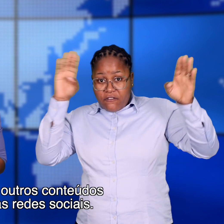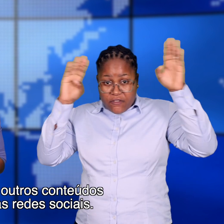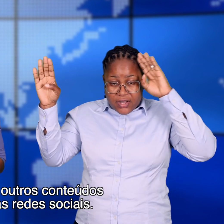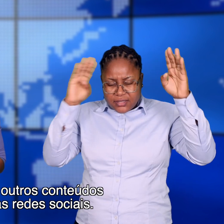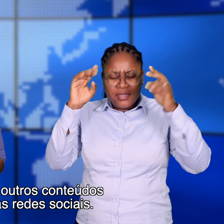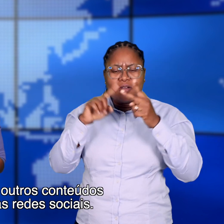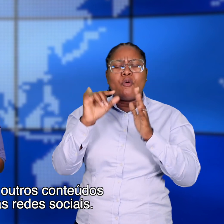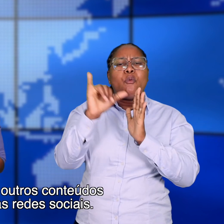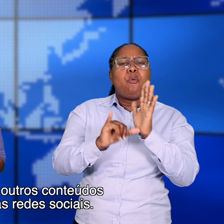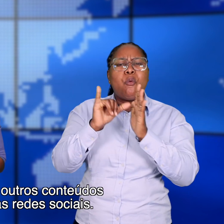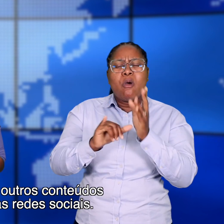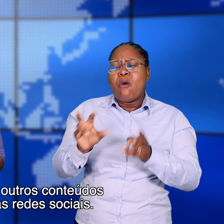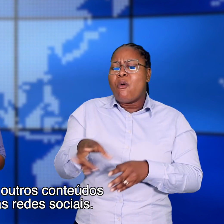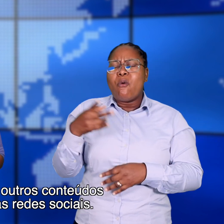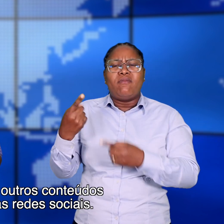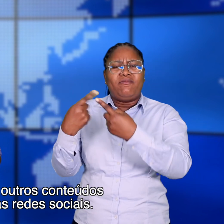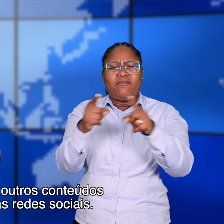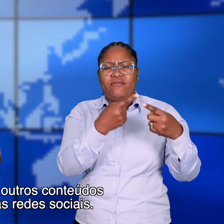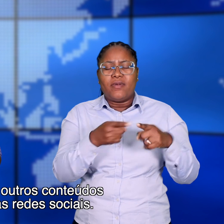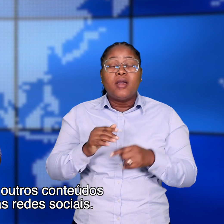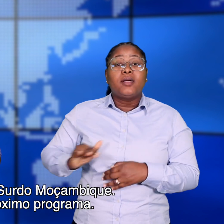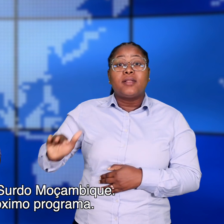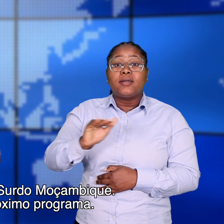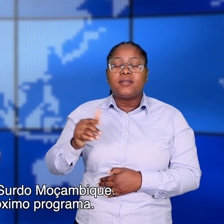este e outros conteúdos nas nossas redes